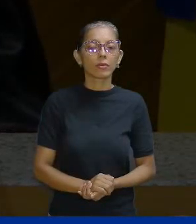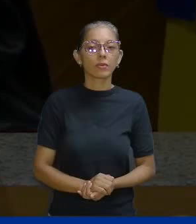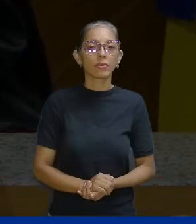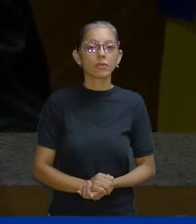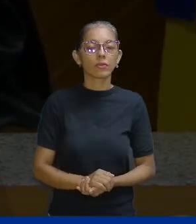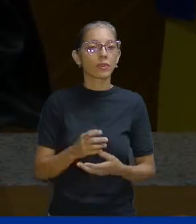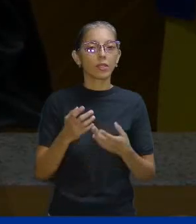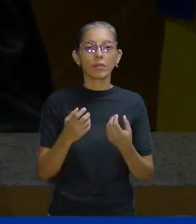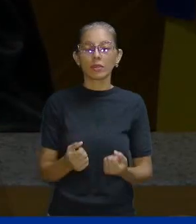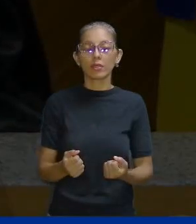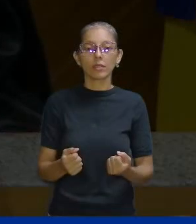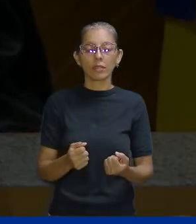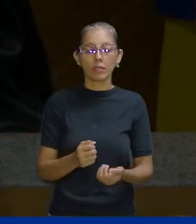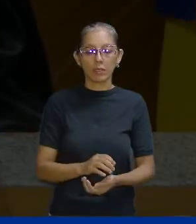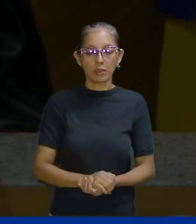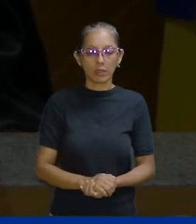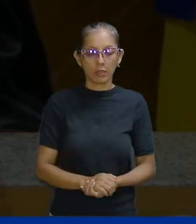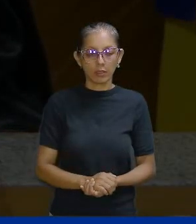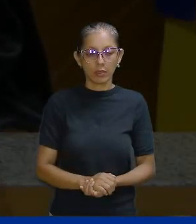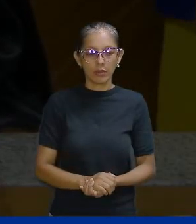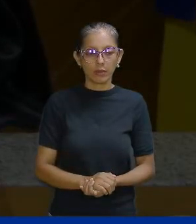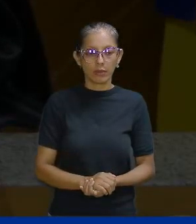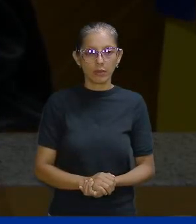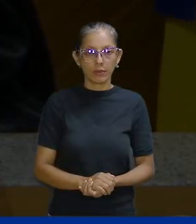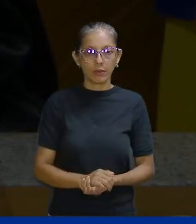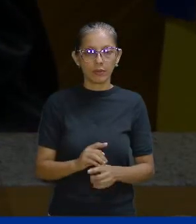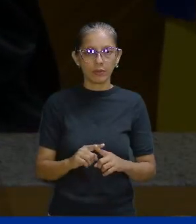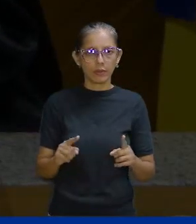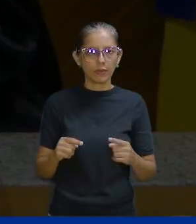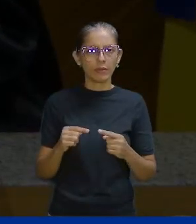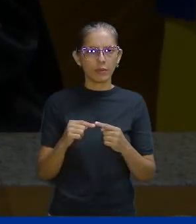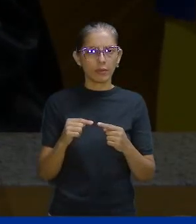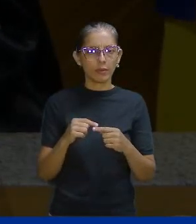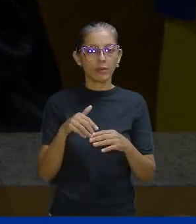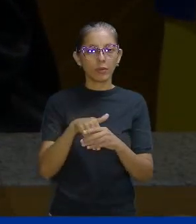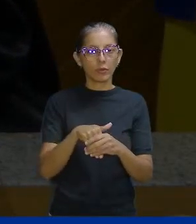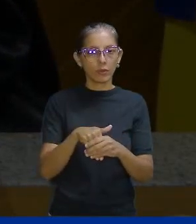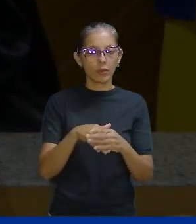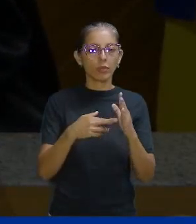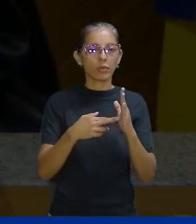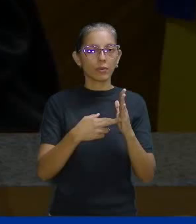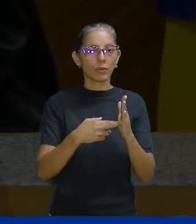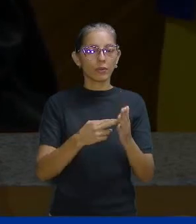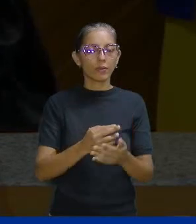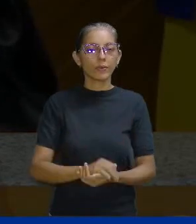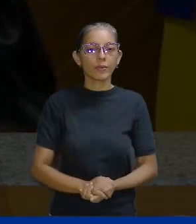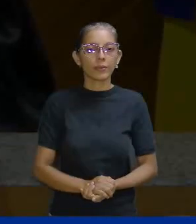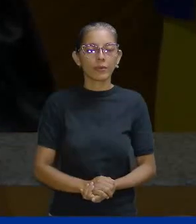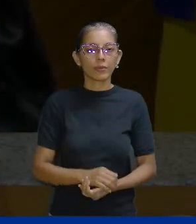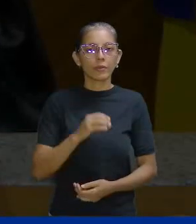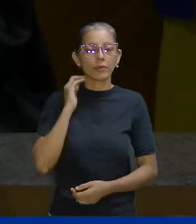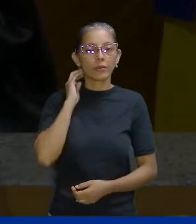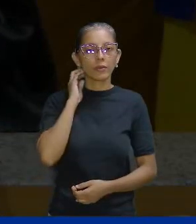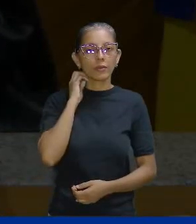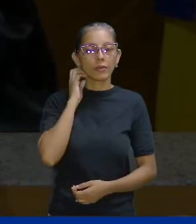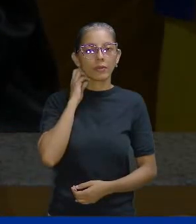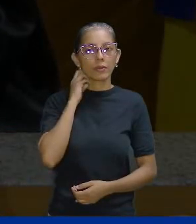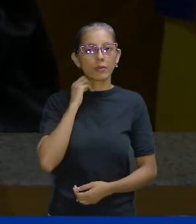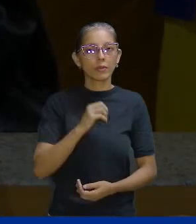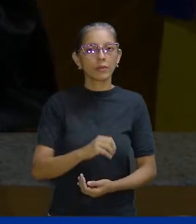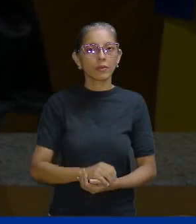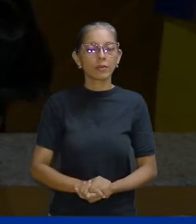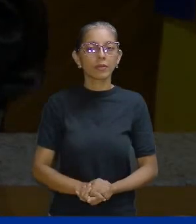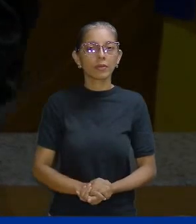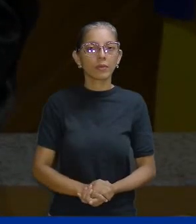negou-lhe provimento nos termos do voto o relator. Foco no desembargador Mário Mazurek.